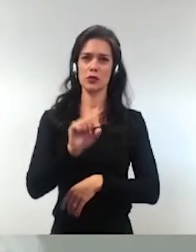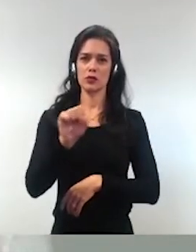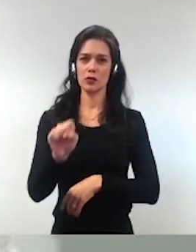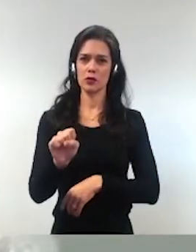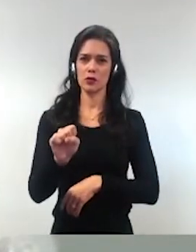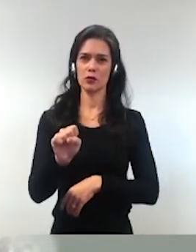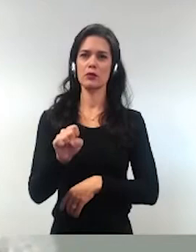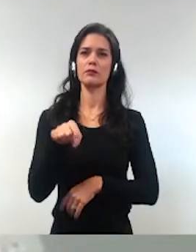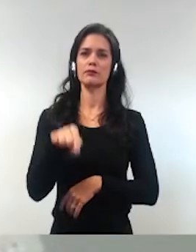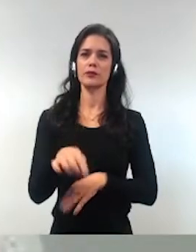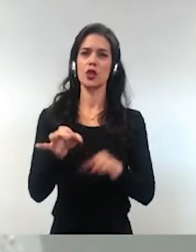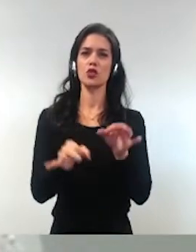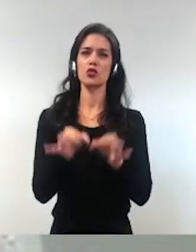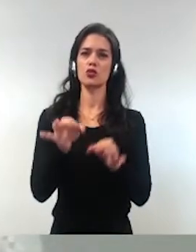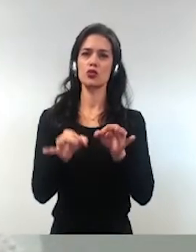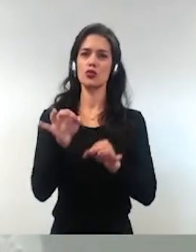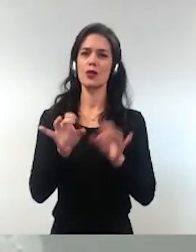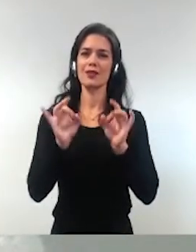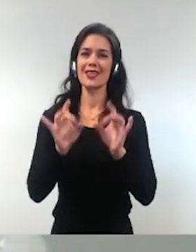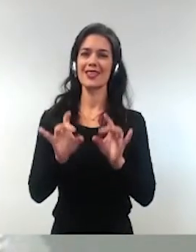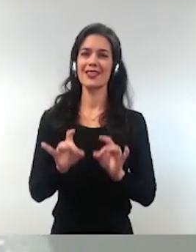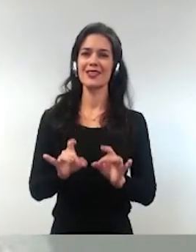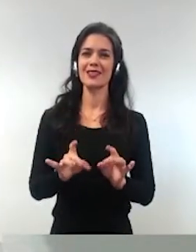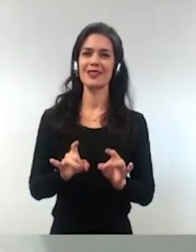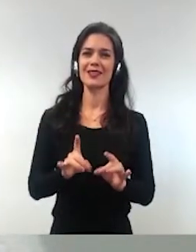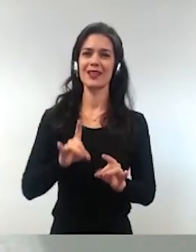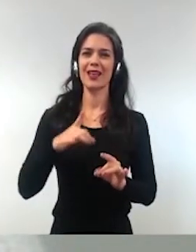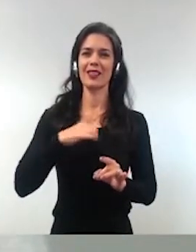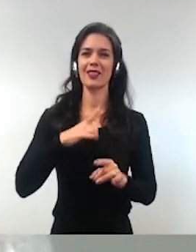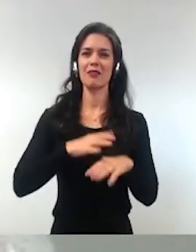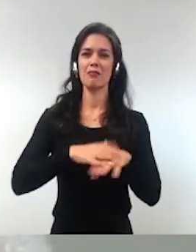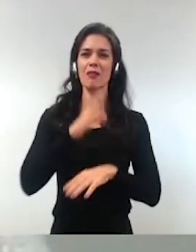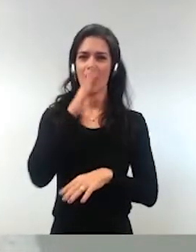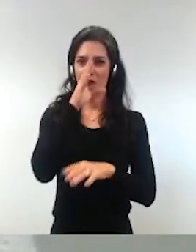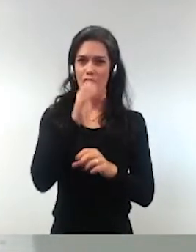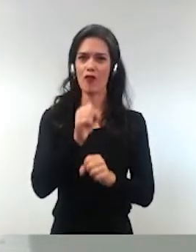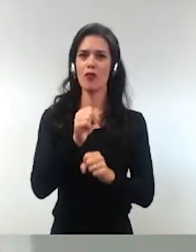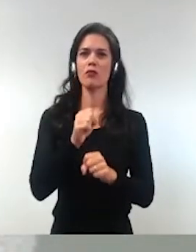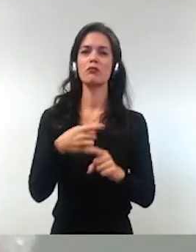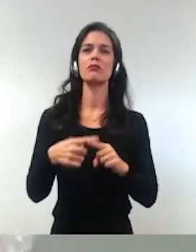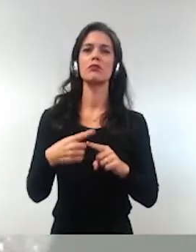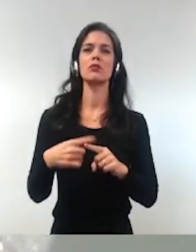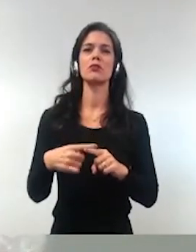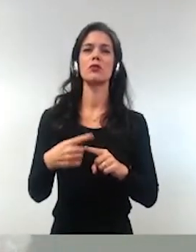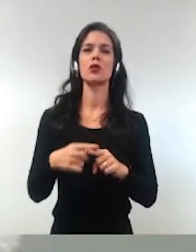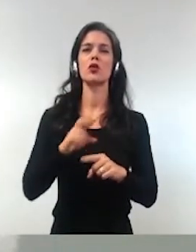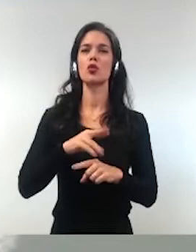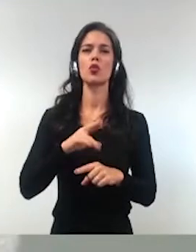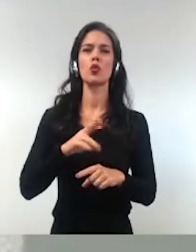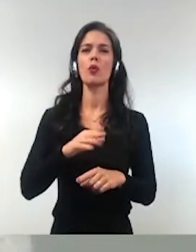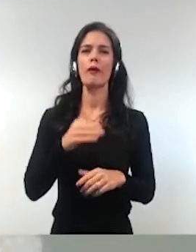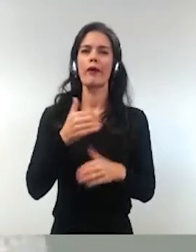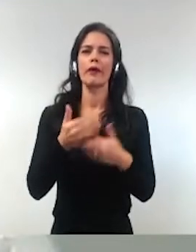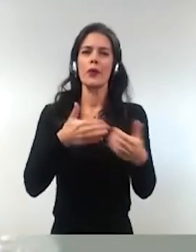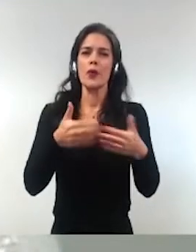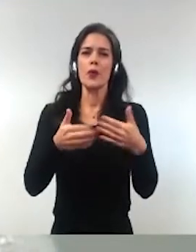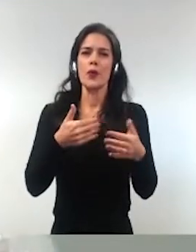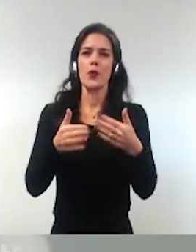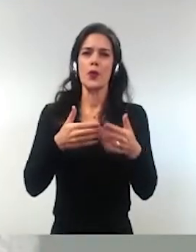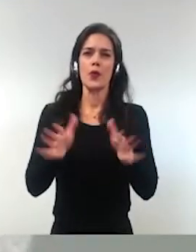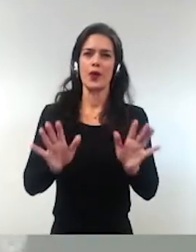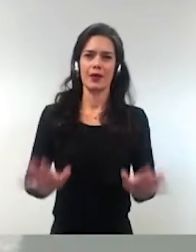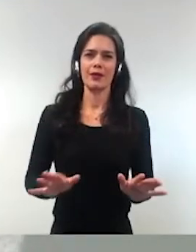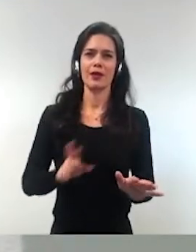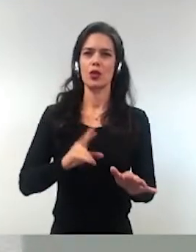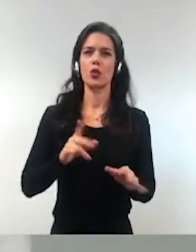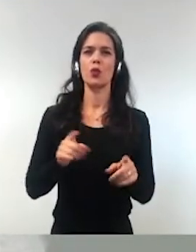1988, essa justiça especializada ela foi fortalecida. E isso porque não é por uma razão qualquer, não é em razão dos